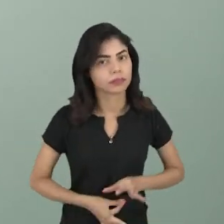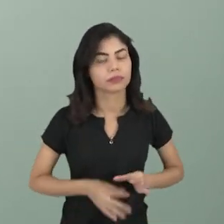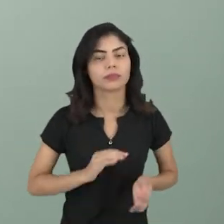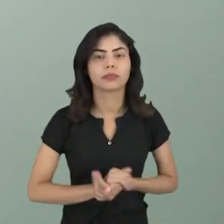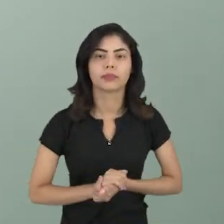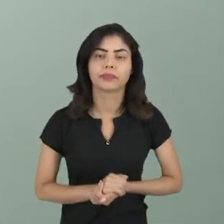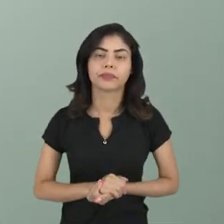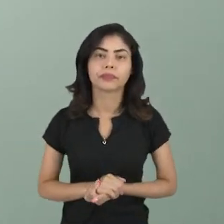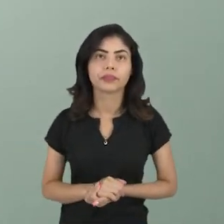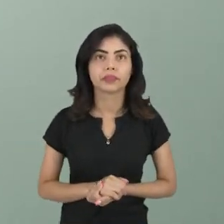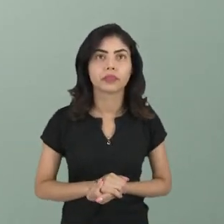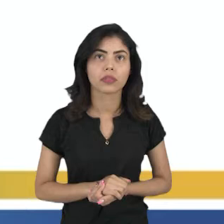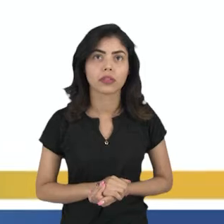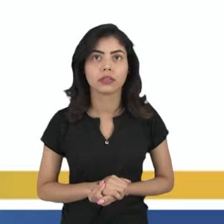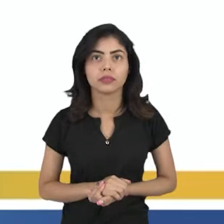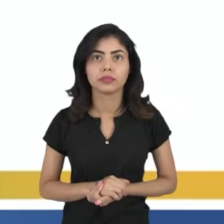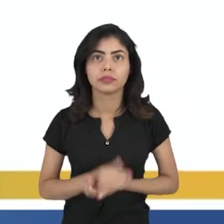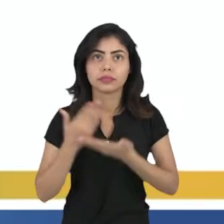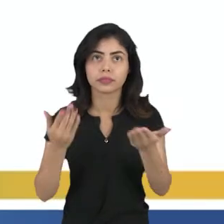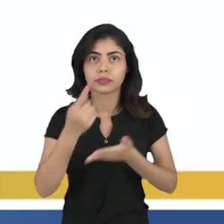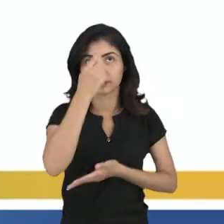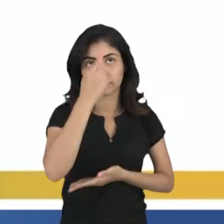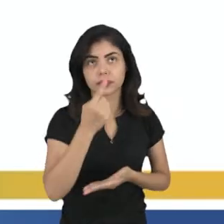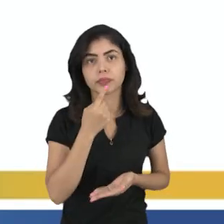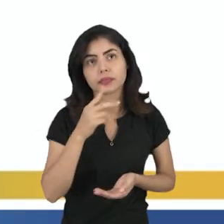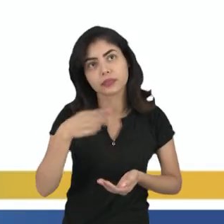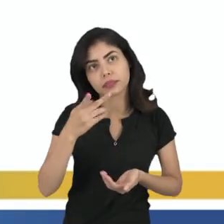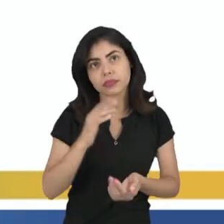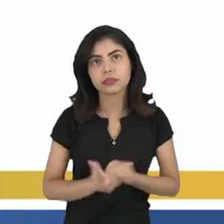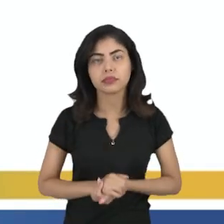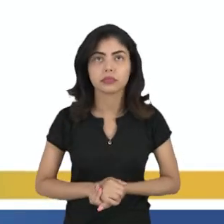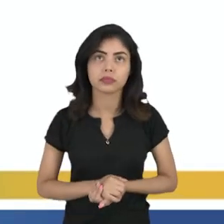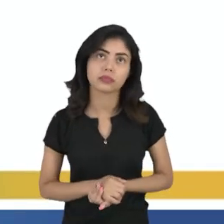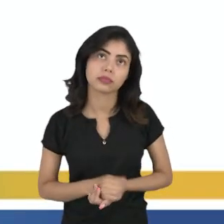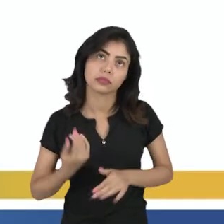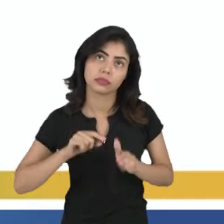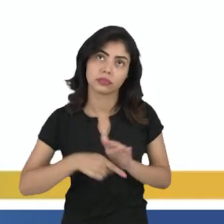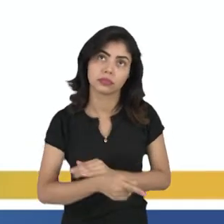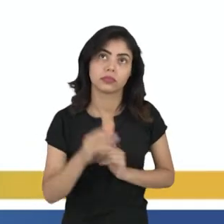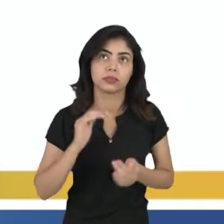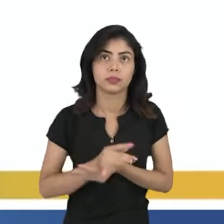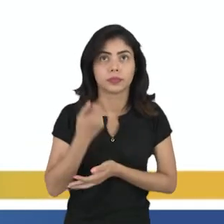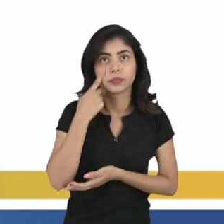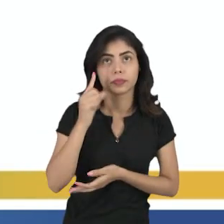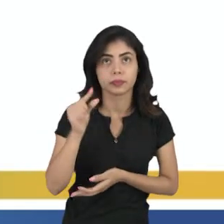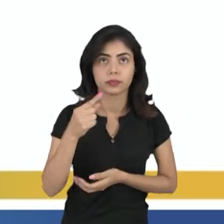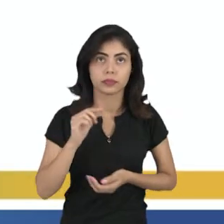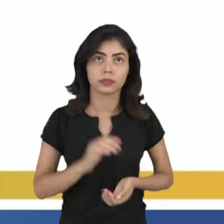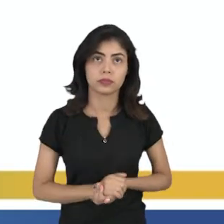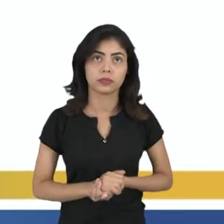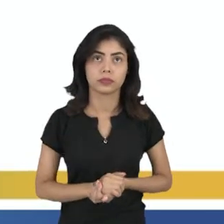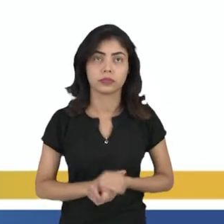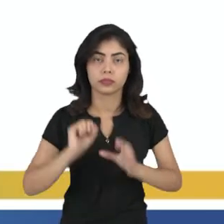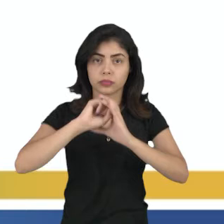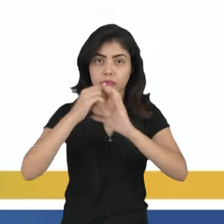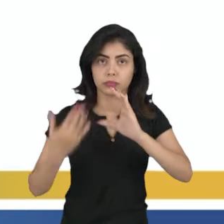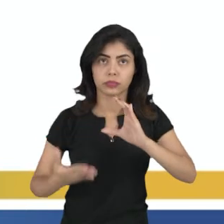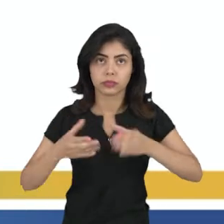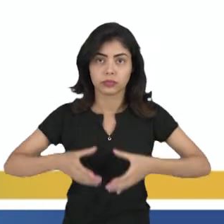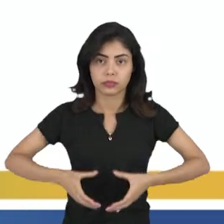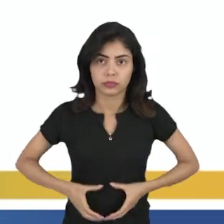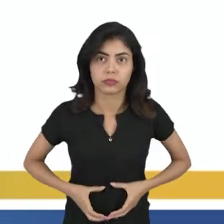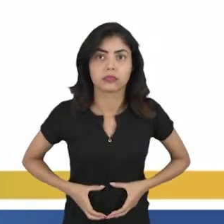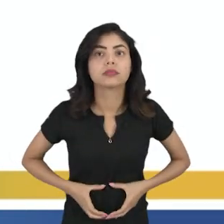cesáreo. E aí, ainda a respeito dos órgãos internos, vamos ver um pouquinho a respeito das características